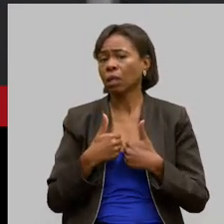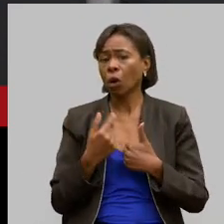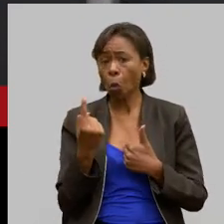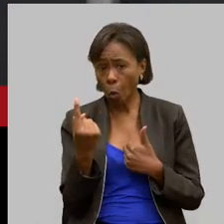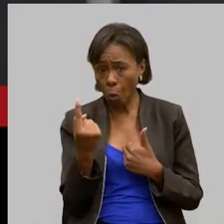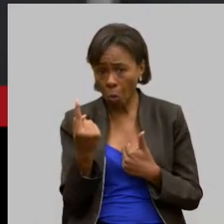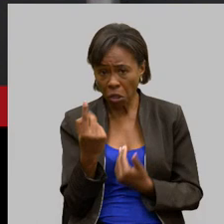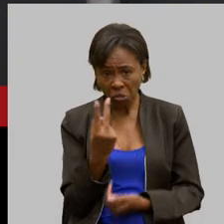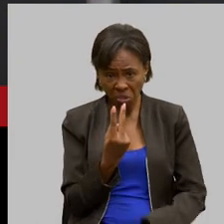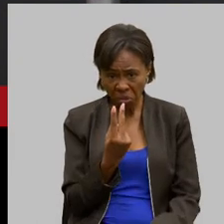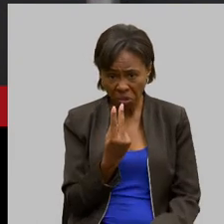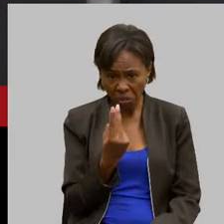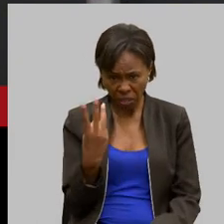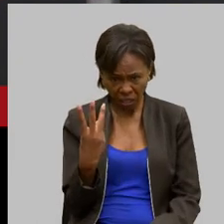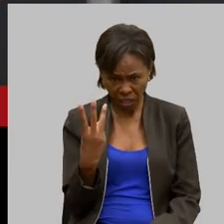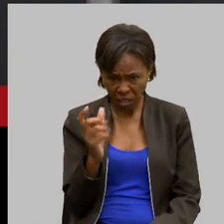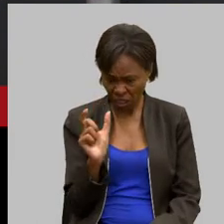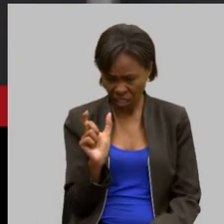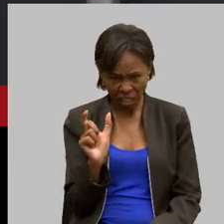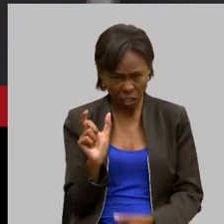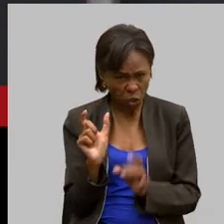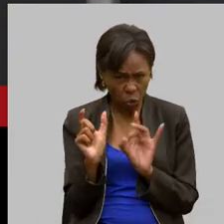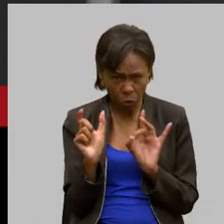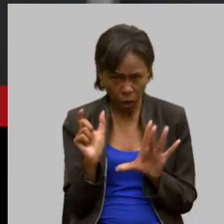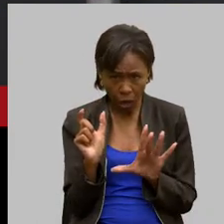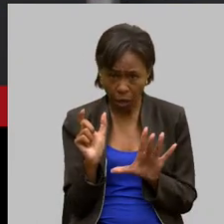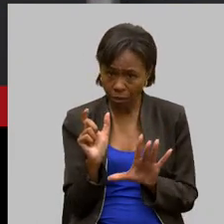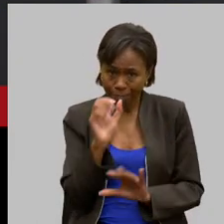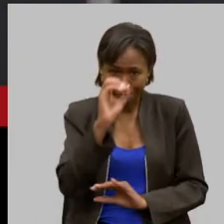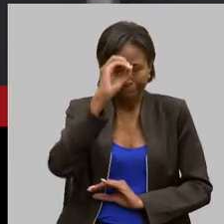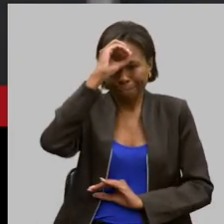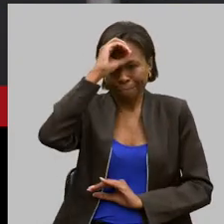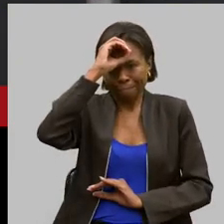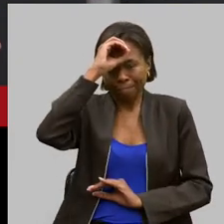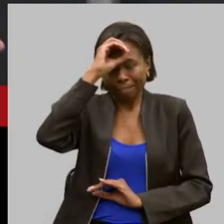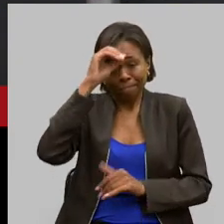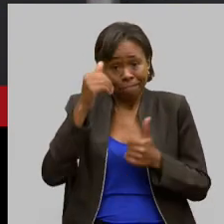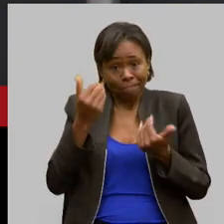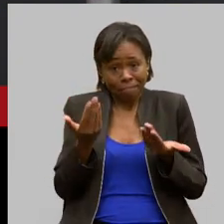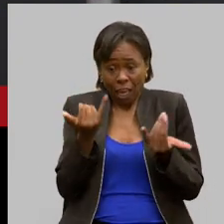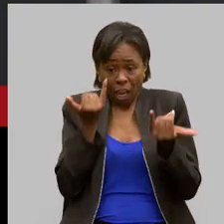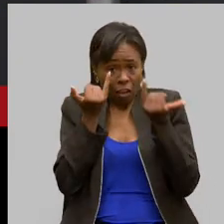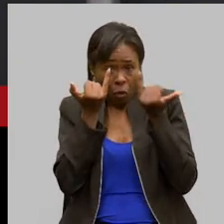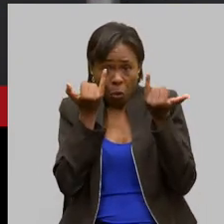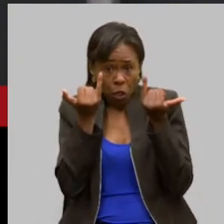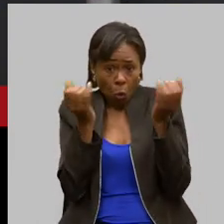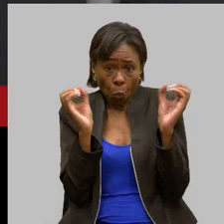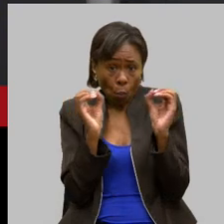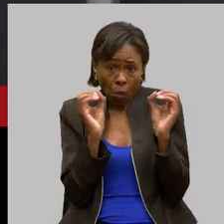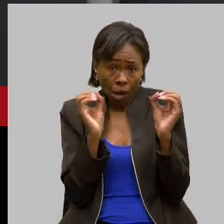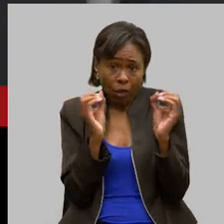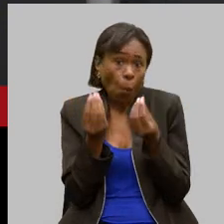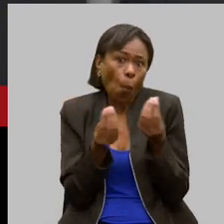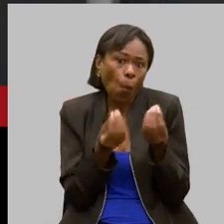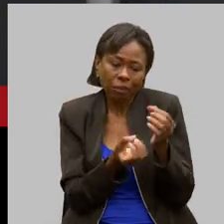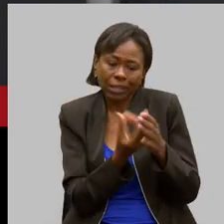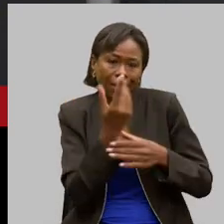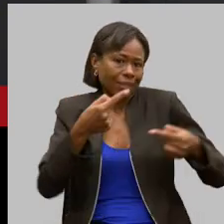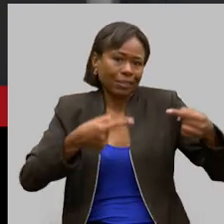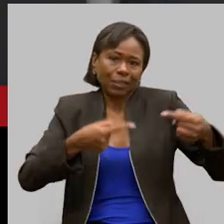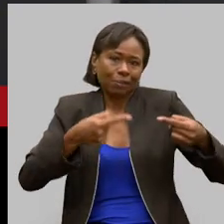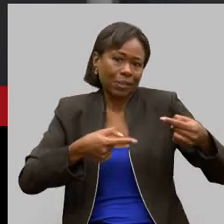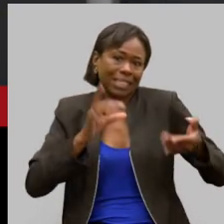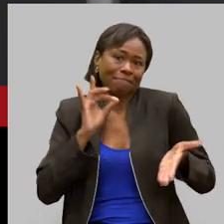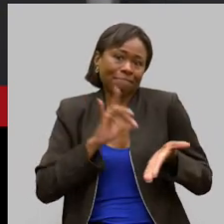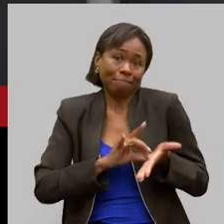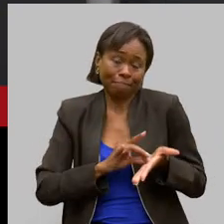duas três a gente não sabe e sem dados a gente não consegue construir políticas públicas efetivas e sem orçamento